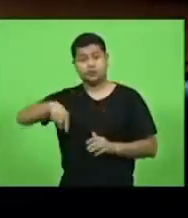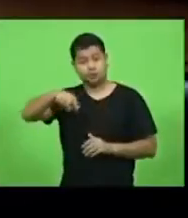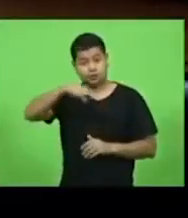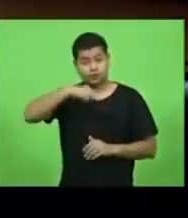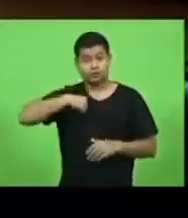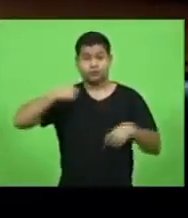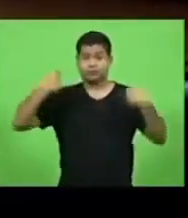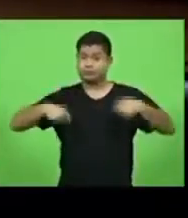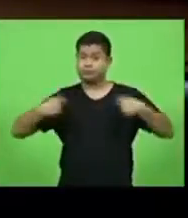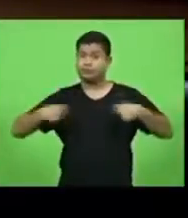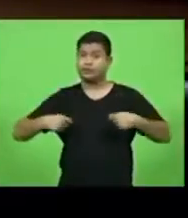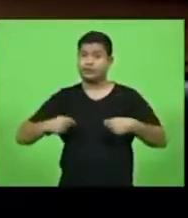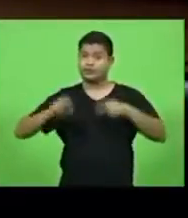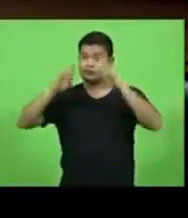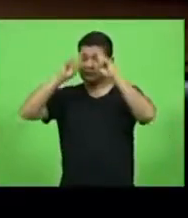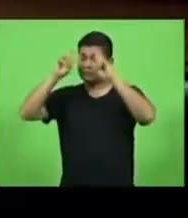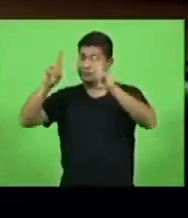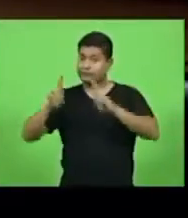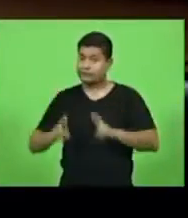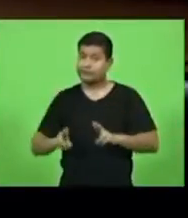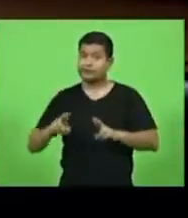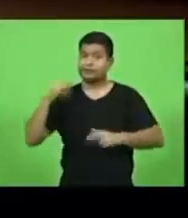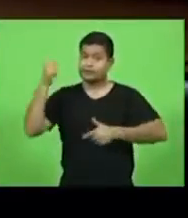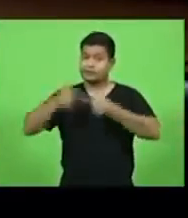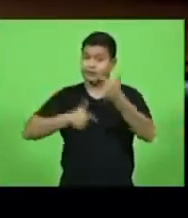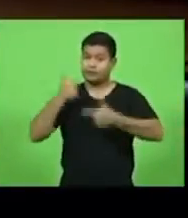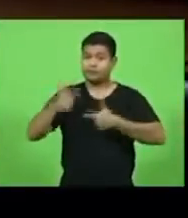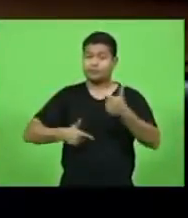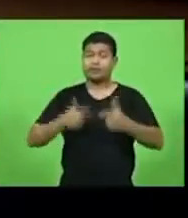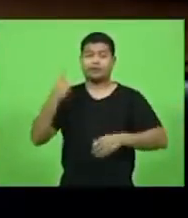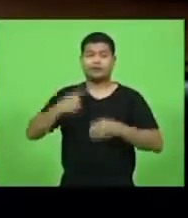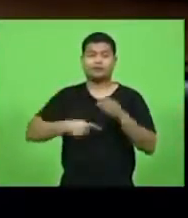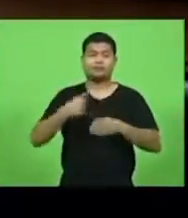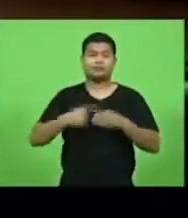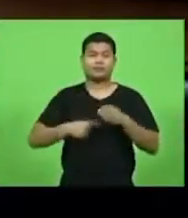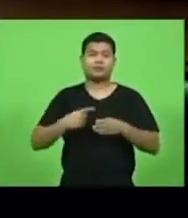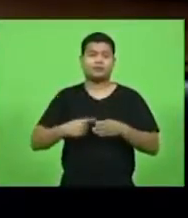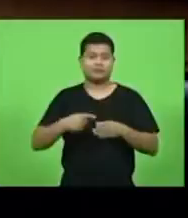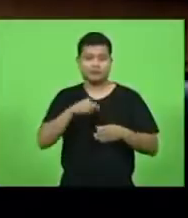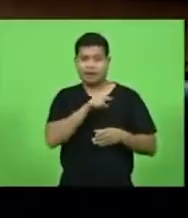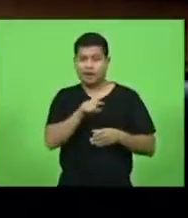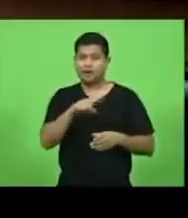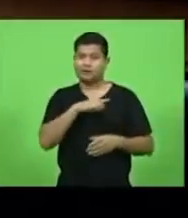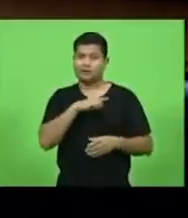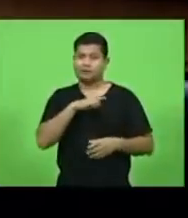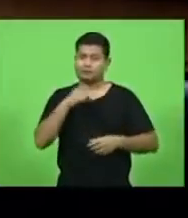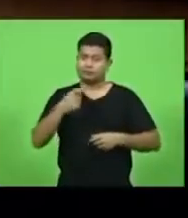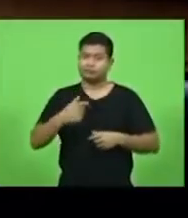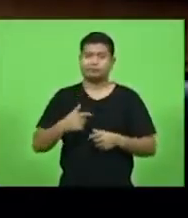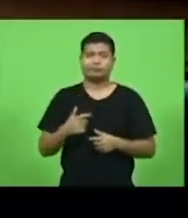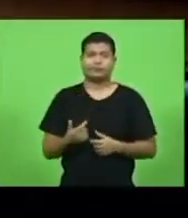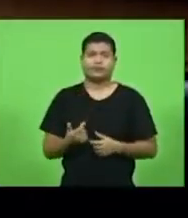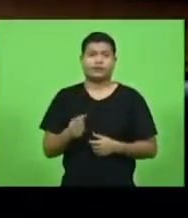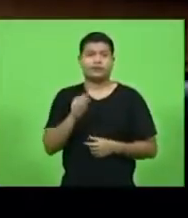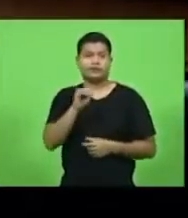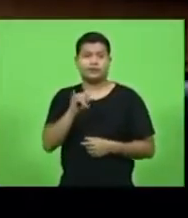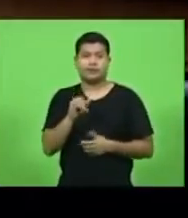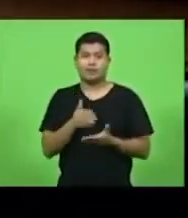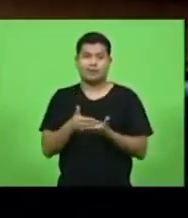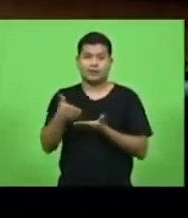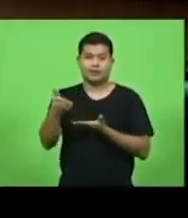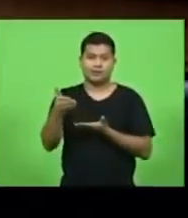precisamos ter respeito ao trabalho que as comissões fazem. Se nós começarmos a abrir exceção